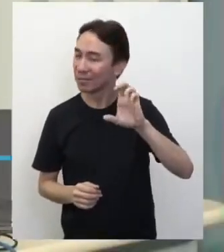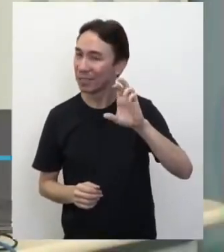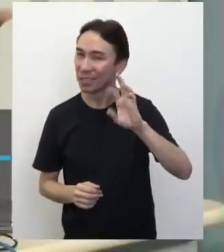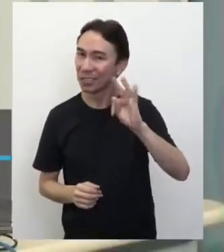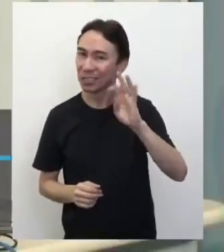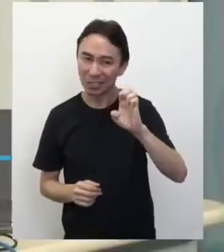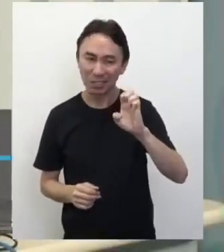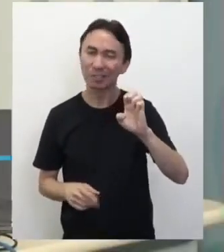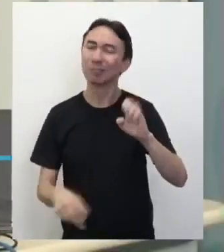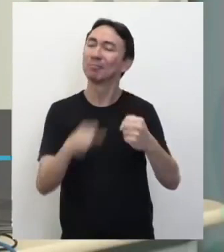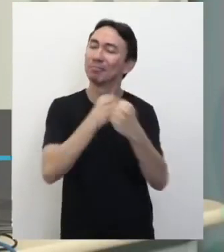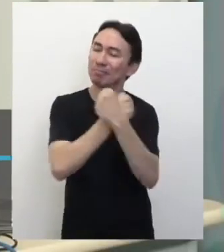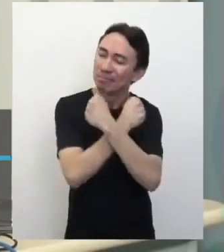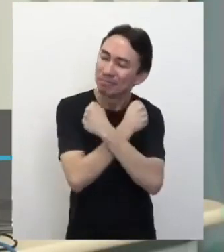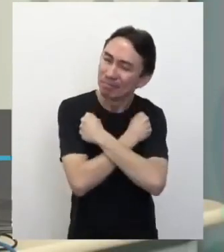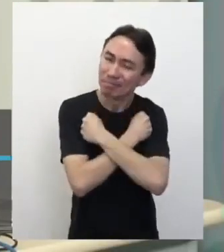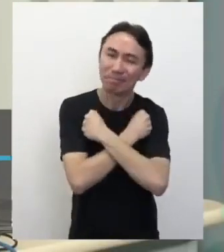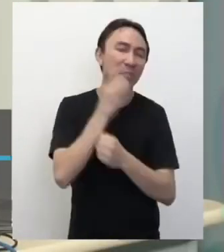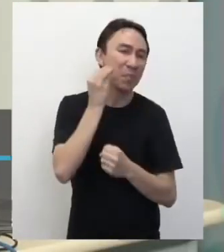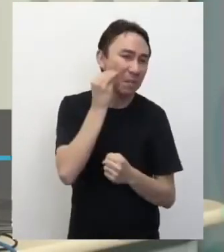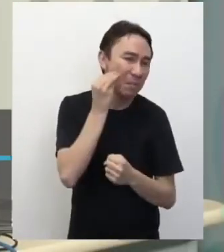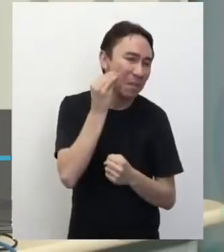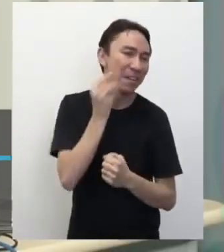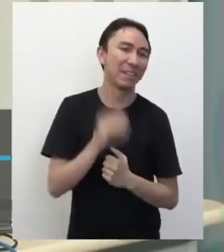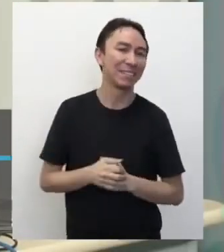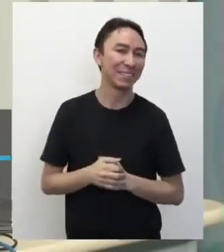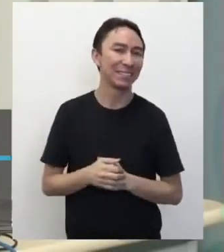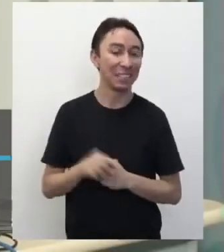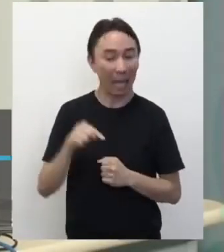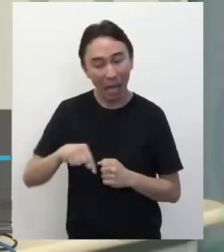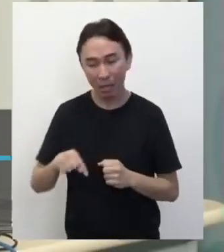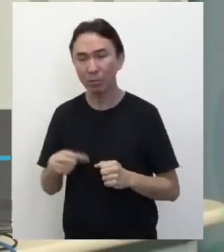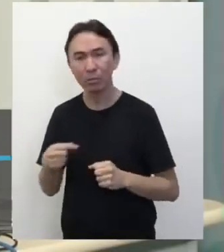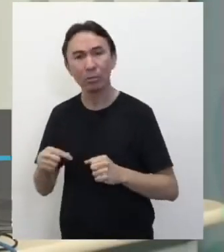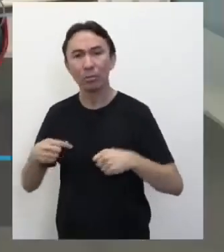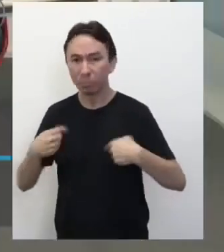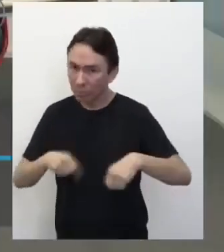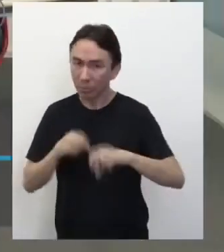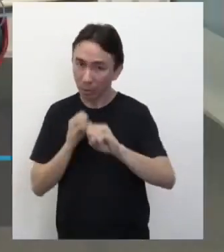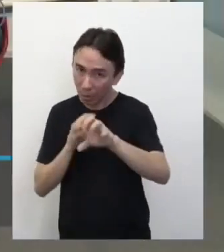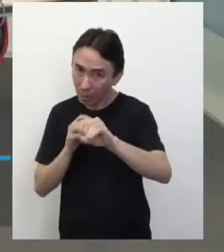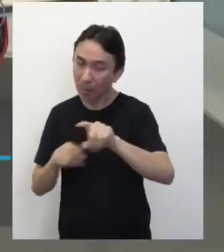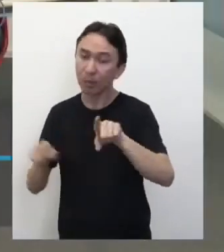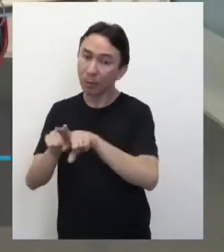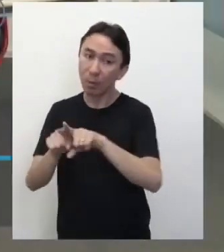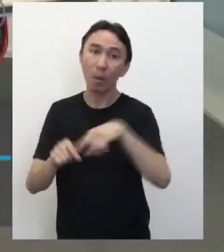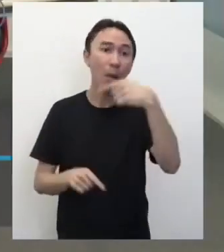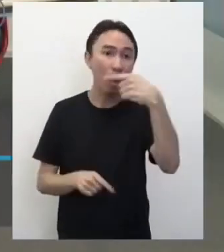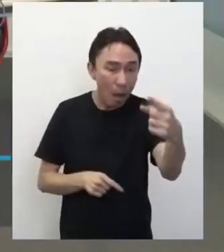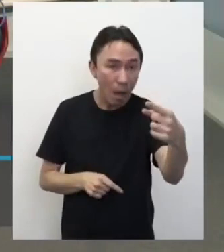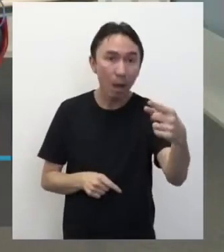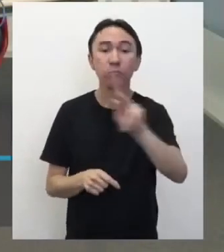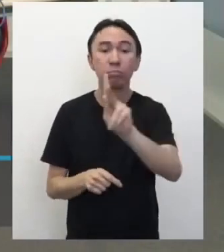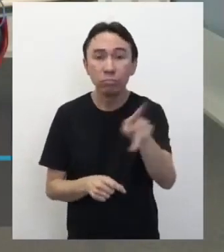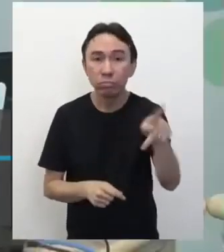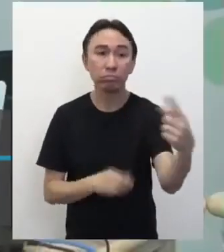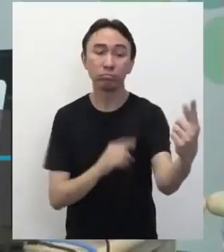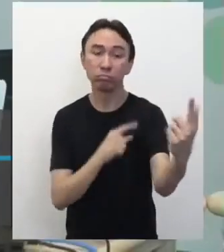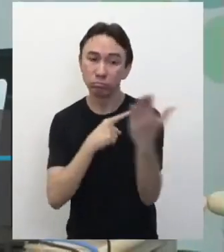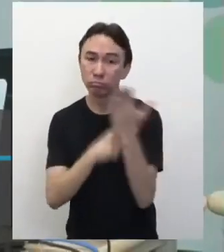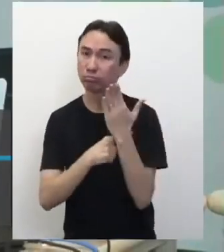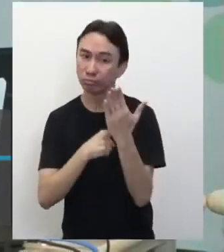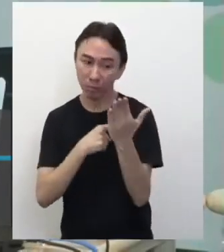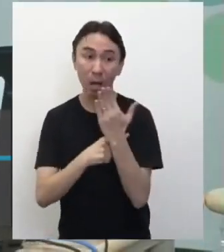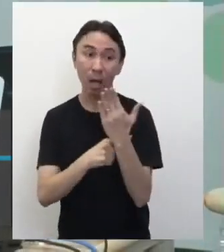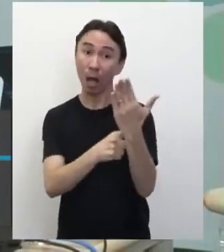virtual, nossa admiração, porque esse trabalho aqui não é nada se não tem a continuidade lá, não é, Dani? Sim, na verdade a parceria deles é o que eu acho que deixa a gente mais